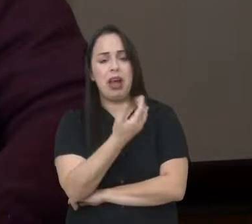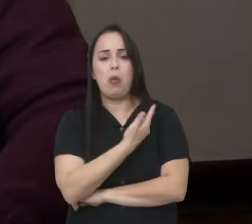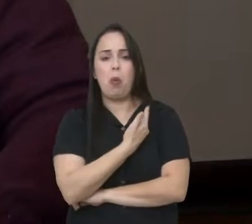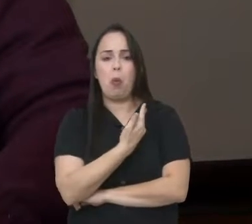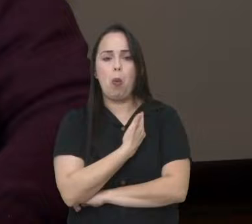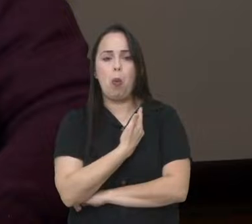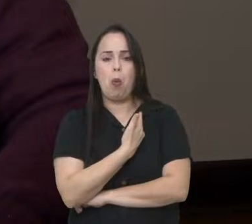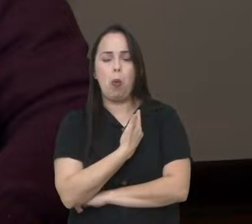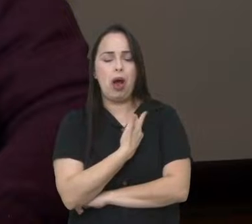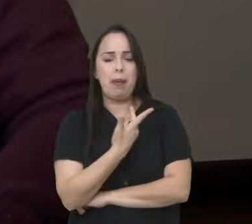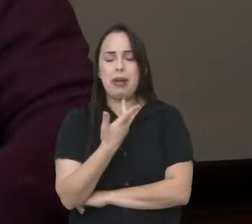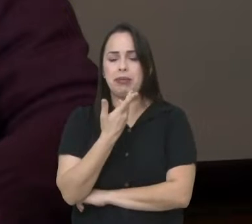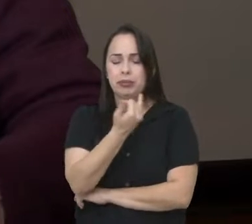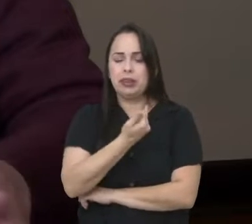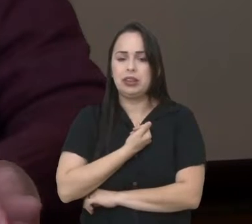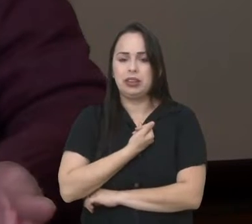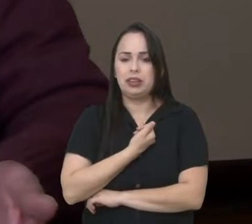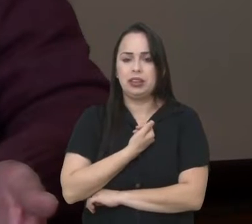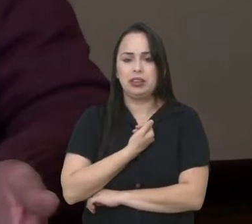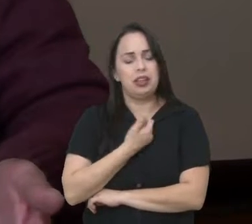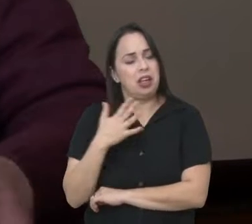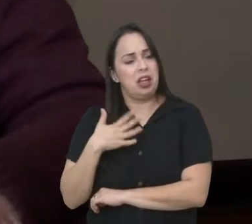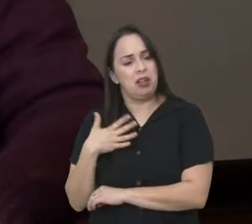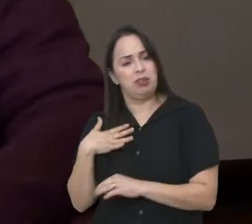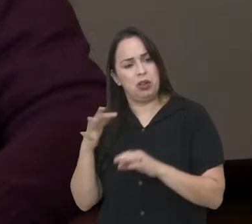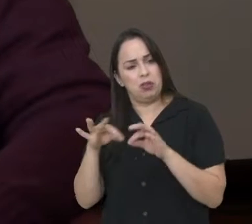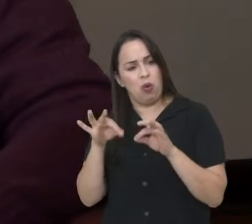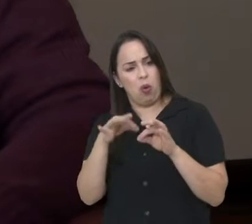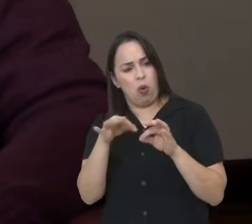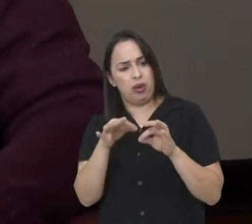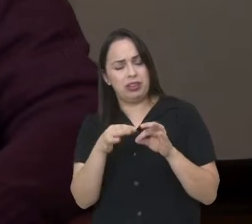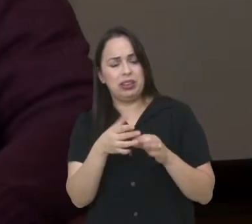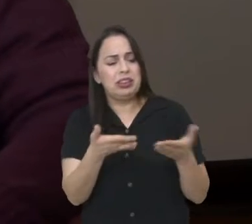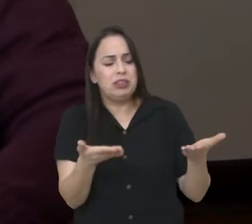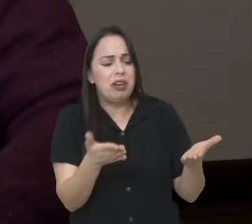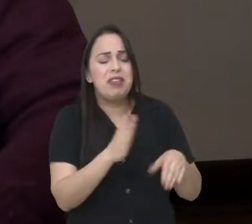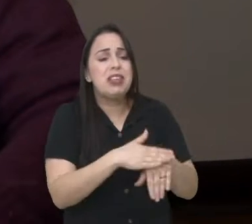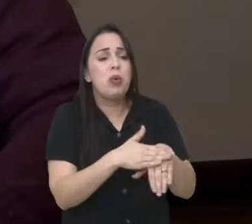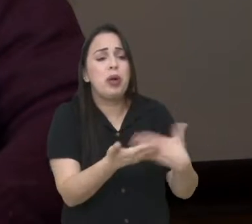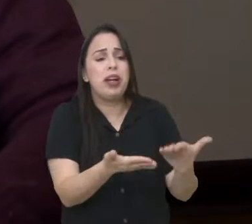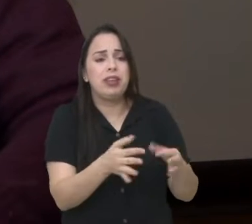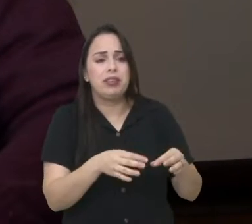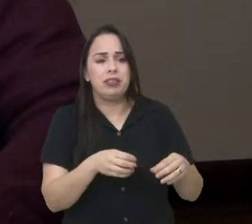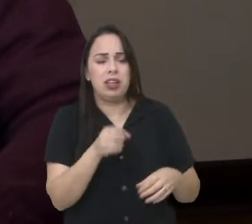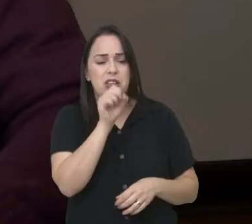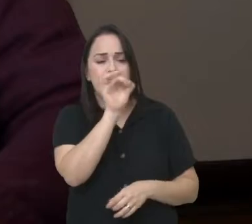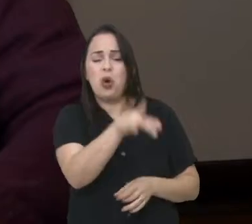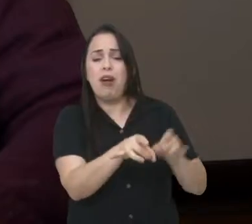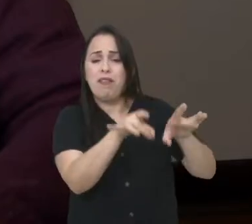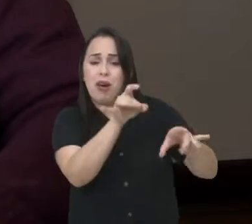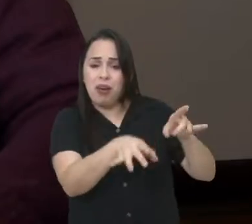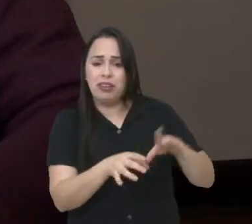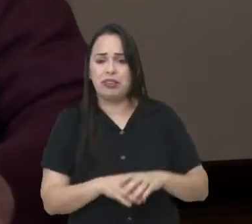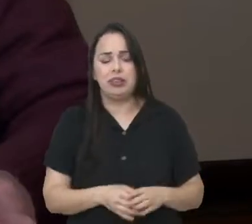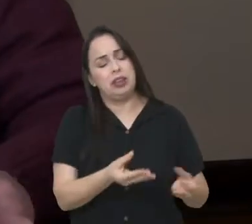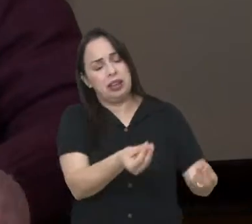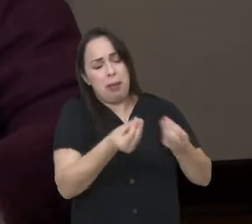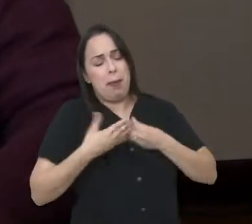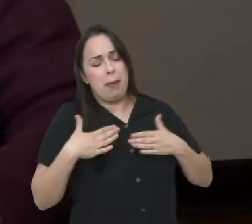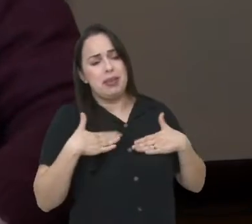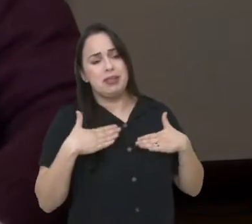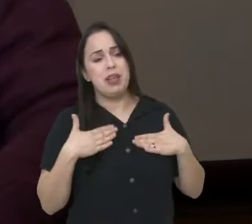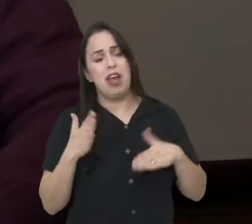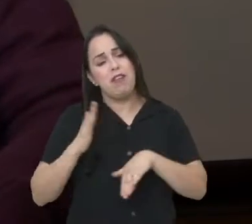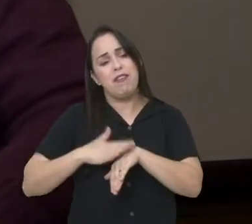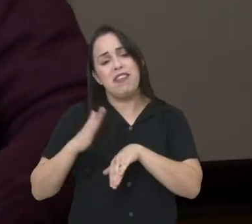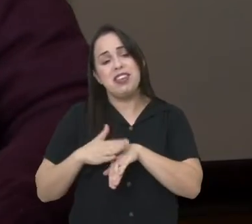uma porção de retalho aí, eu acho que eu vou jogar fora, porque não vai servir para nada. Daí eu falei assim, dá para mim, quem sabe